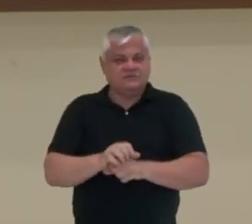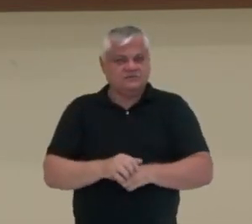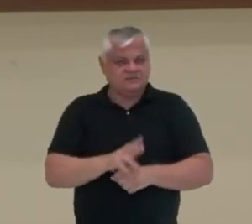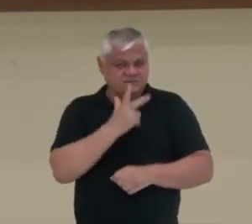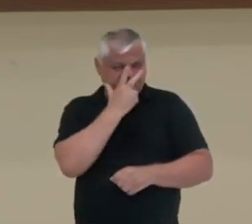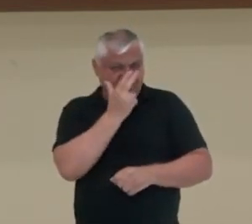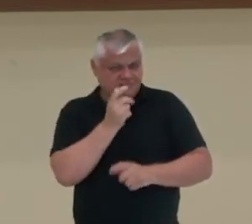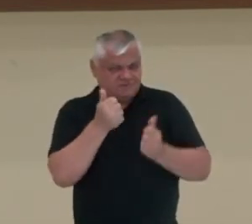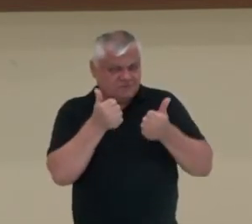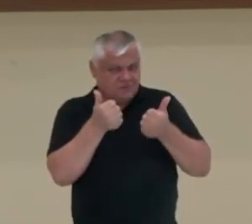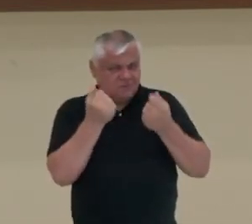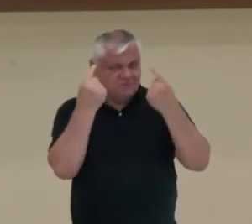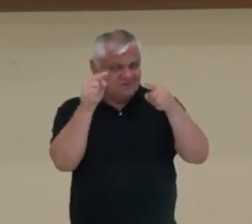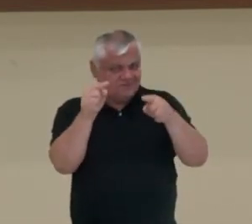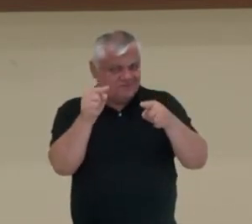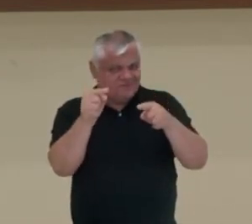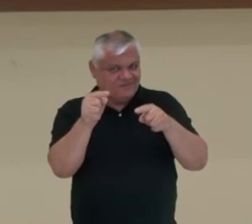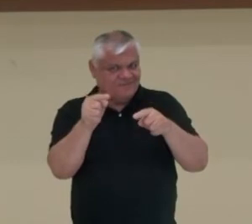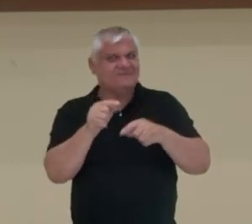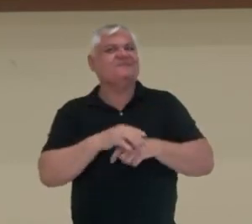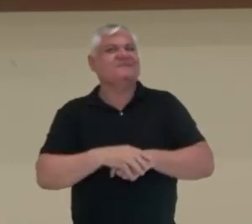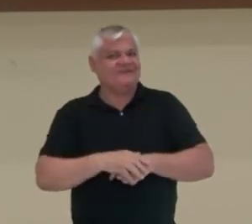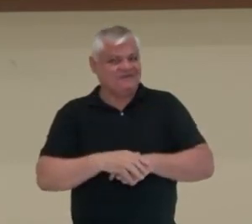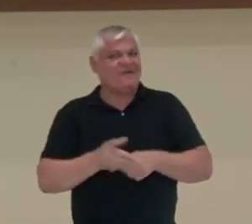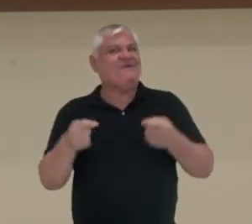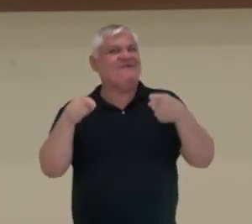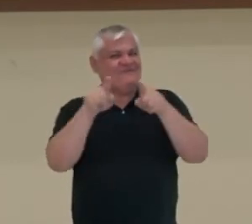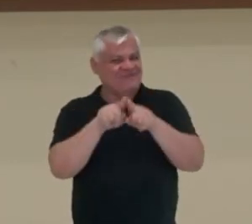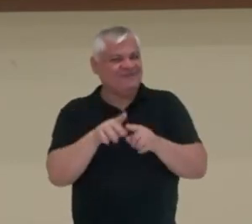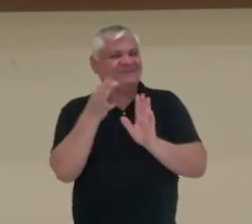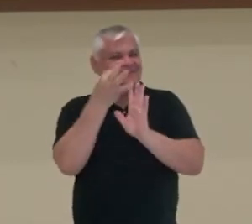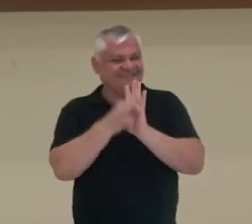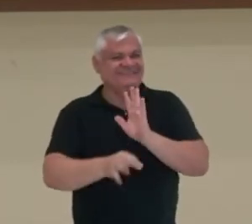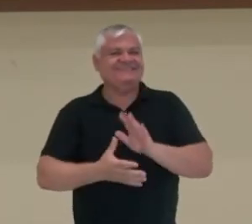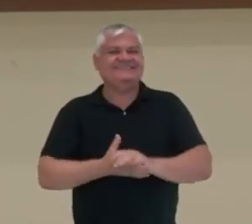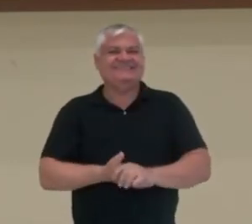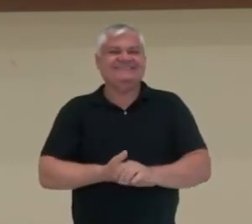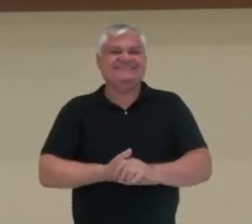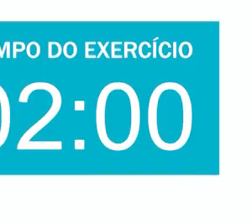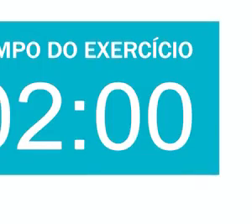você acha desse desafio? Então, vou lançar o desafio e eu já volto para a gente fazer a correção.